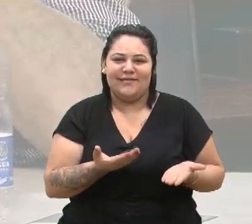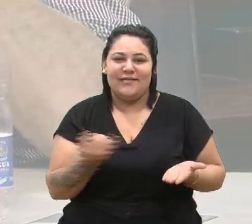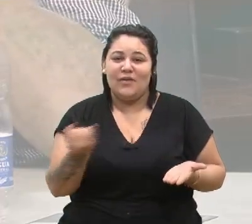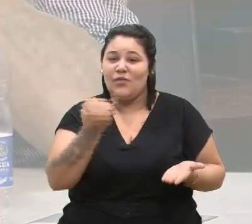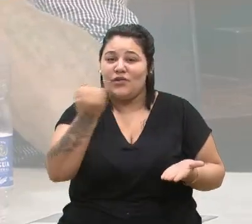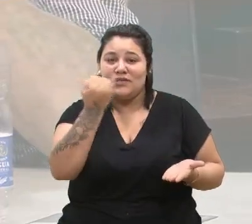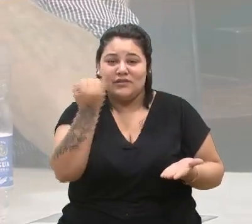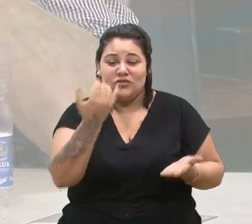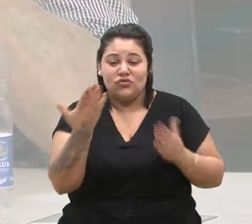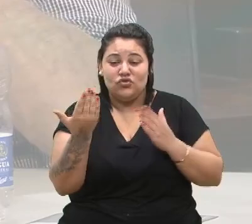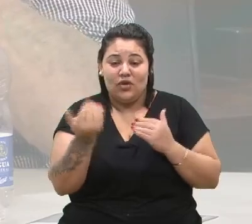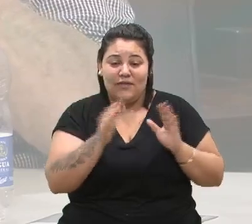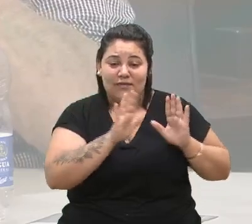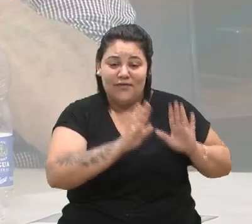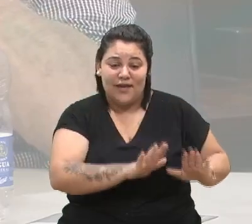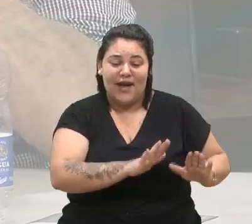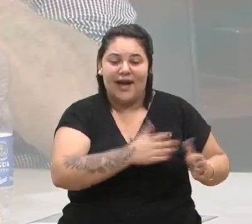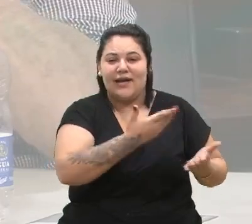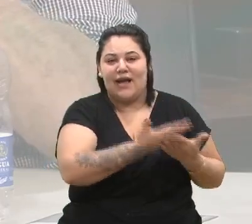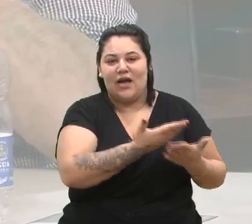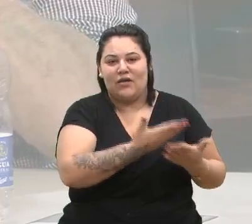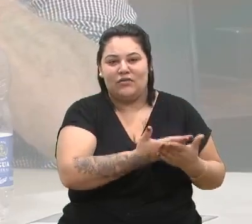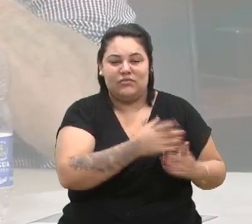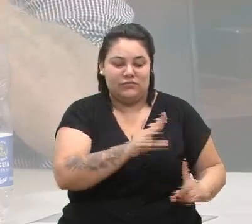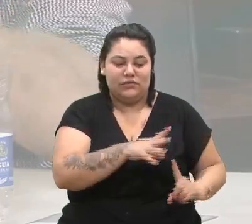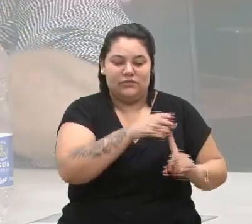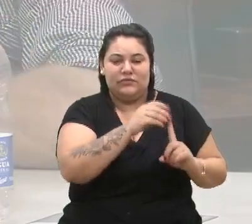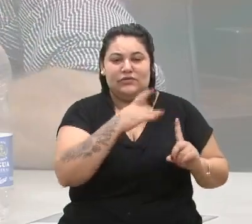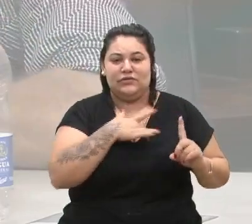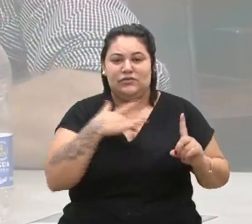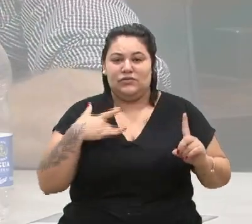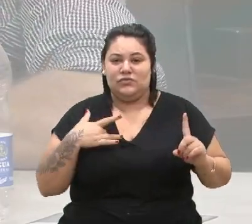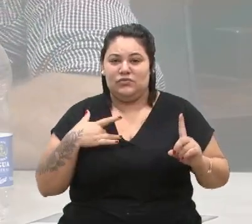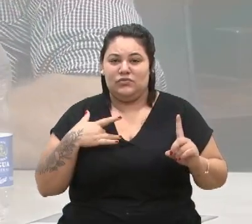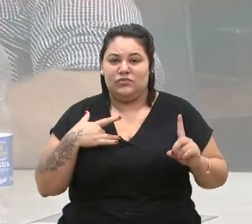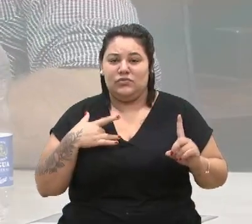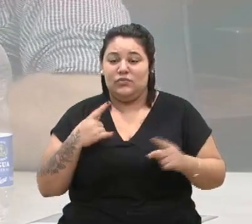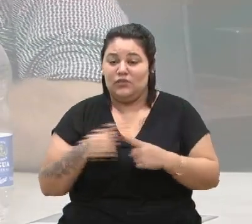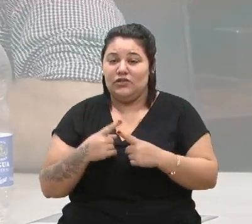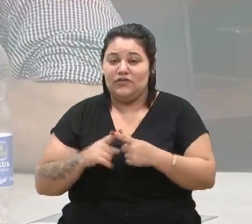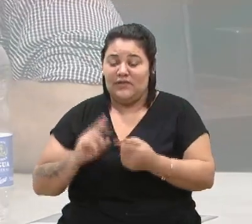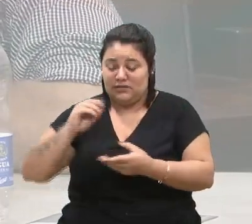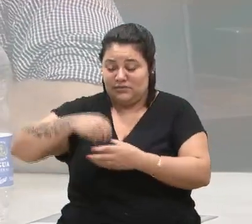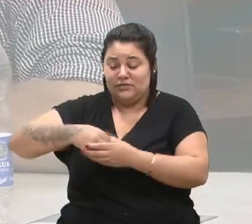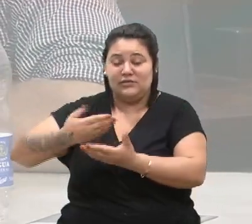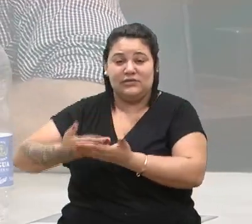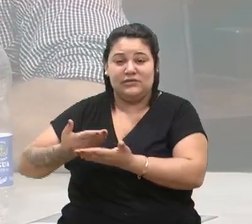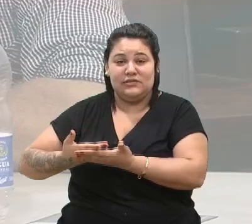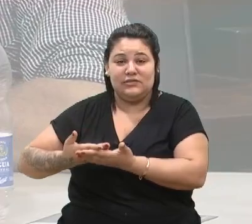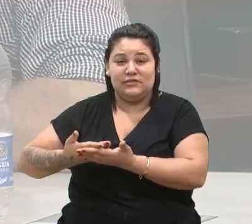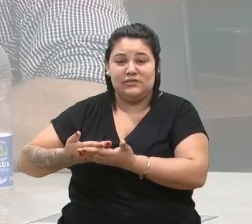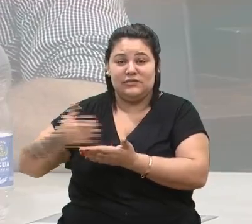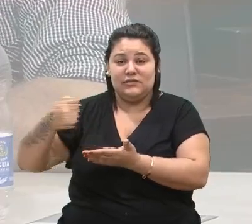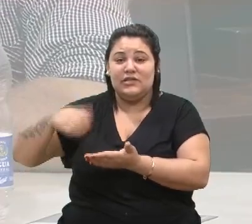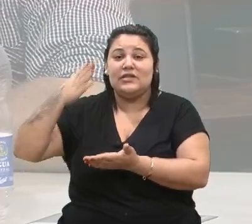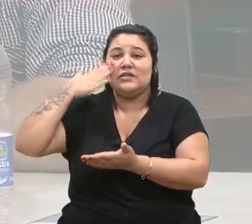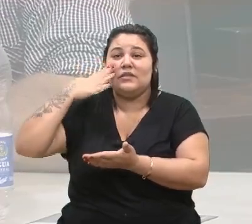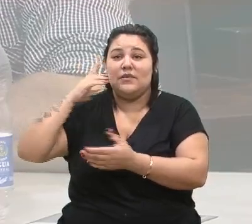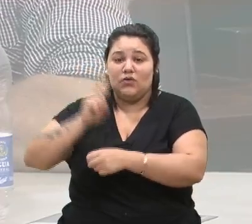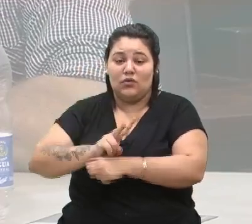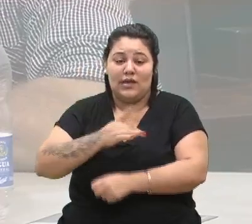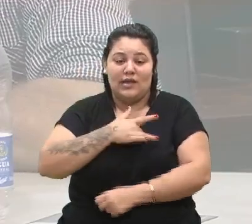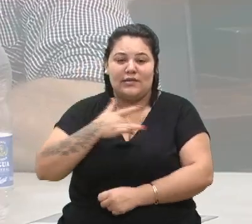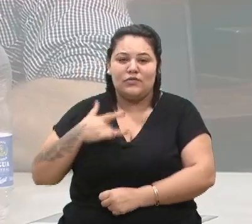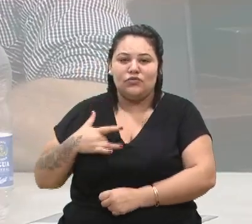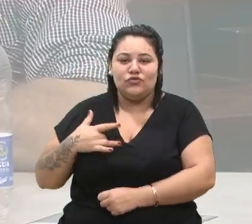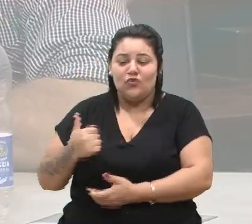numa sala de aula para o custo, principalmente numa saúde. Porque se estiver dentro de uma sala de aula, vai saber como se cuidar na sua saúde desde o básico,